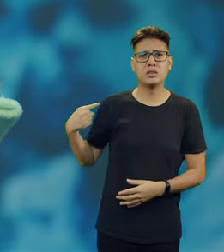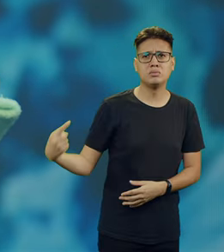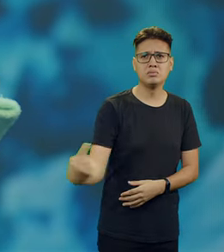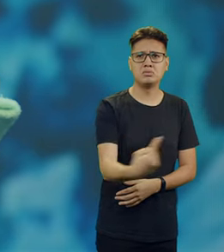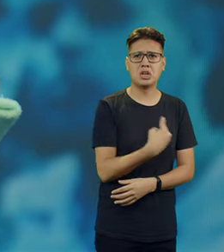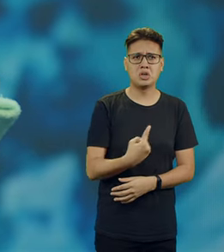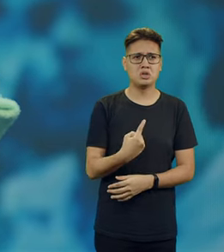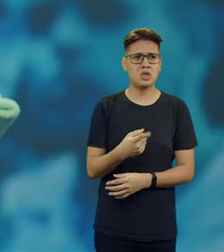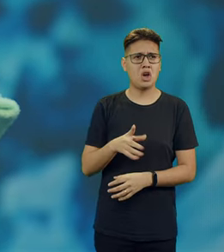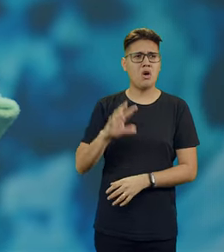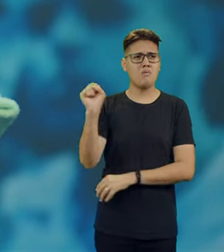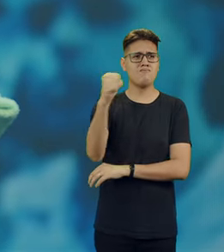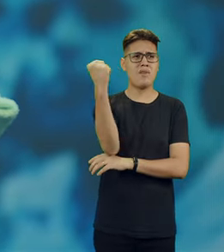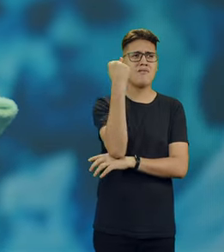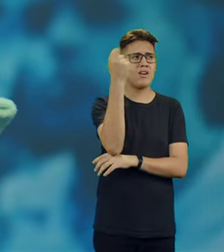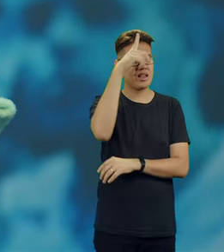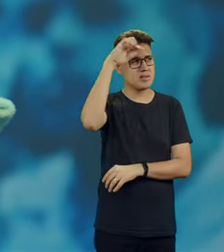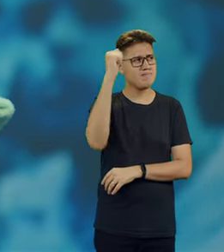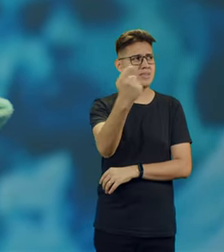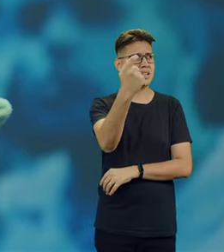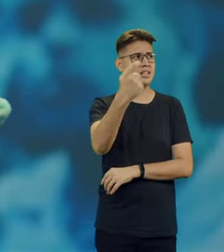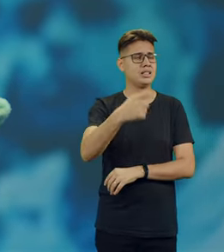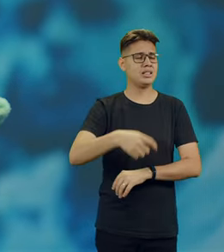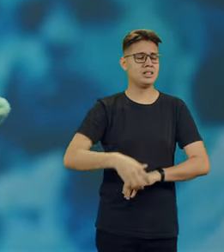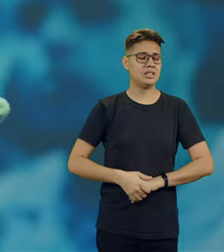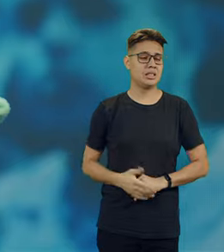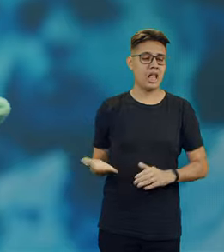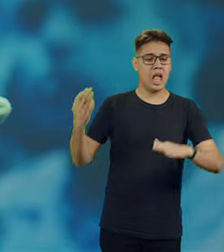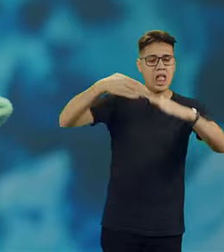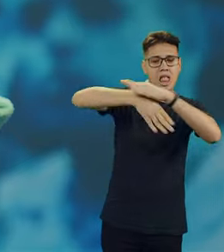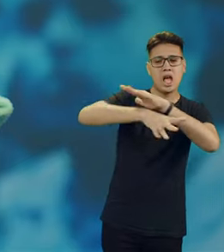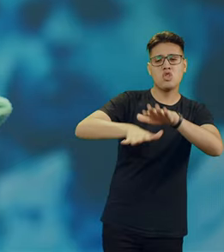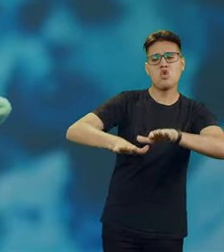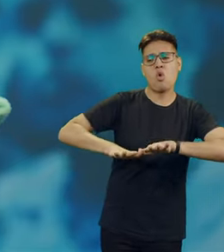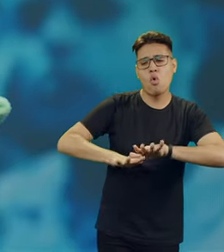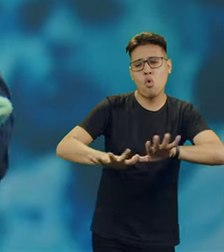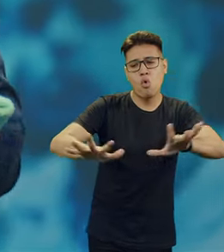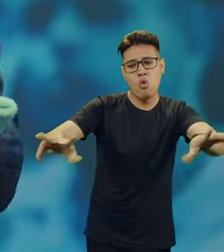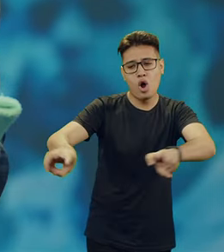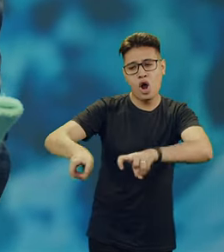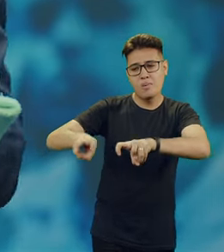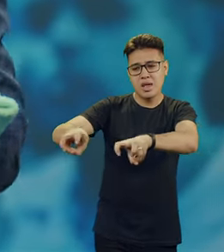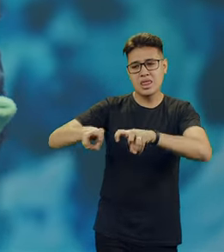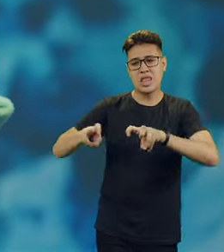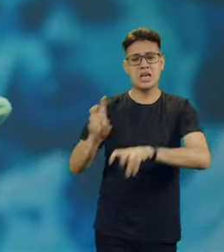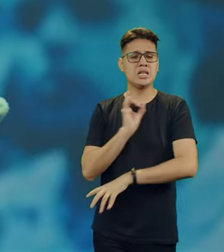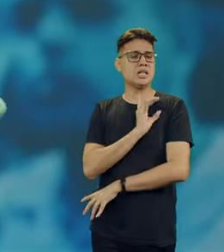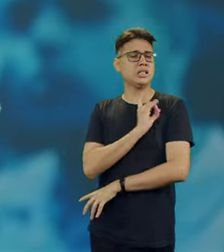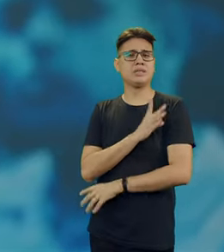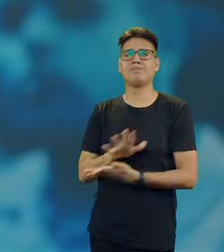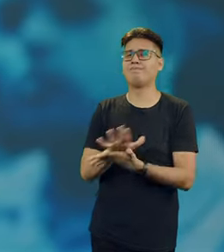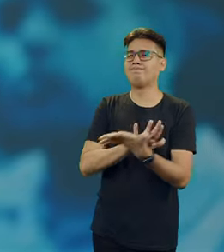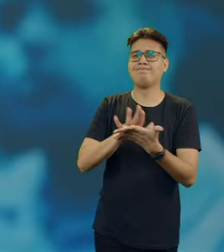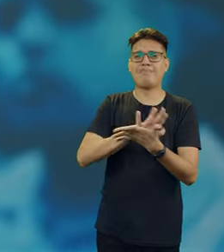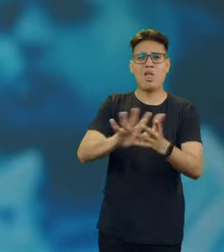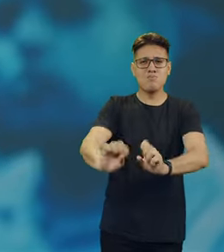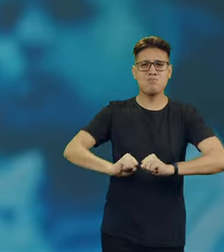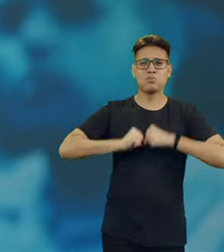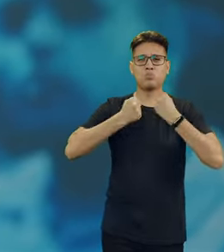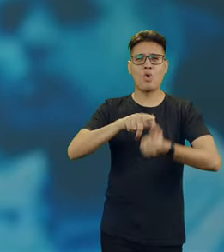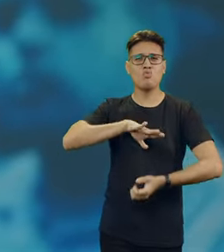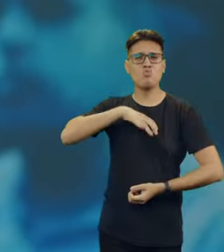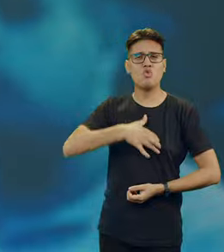Os valentes de Davi entravam no campo do inimigo sem medo e com muita coragem, sem